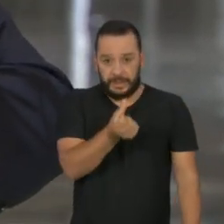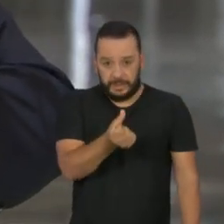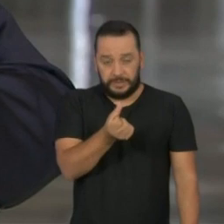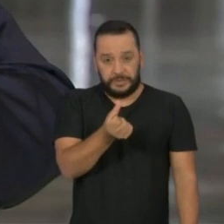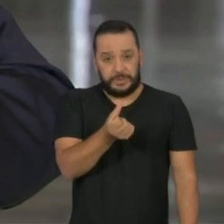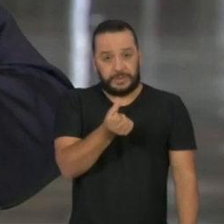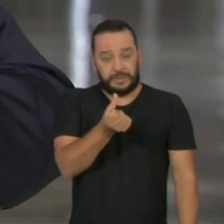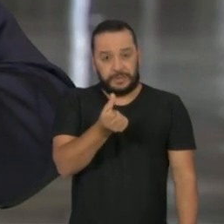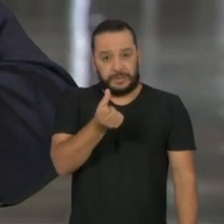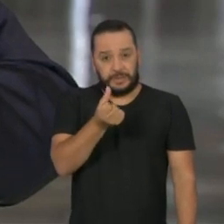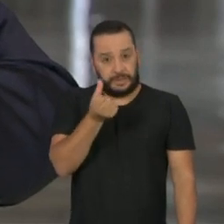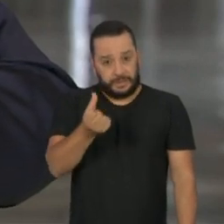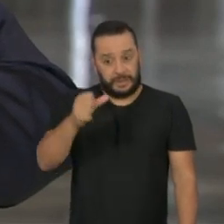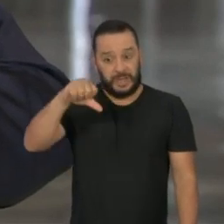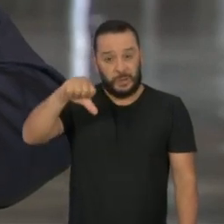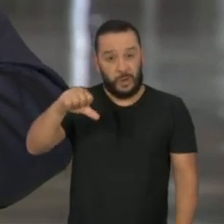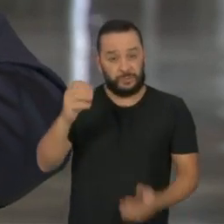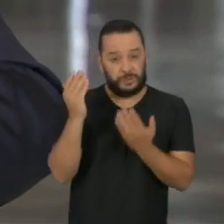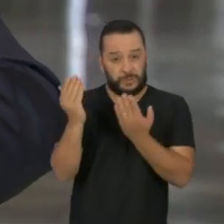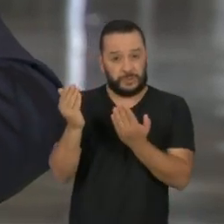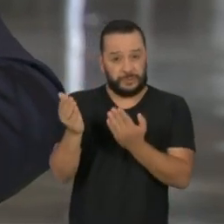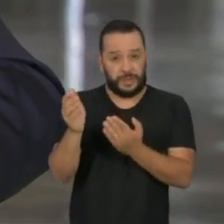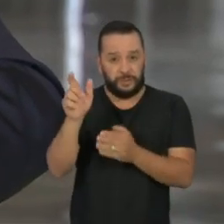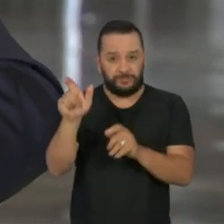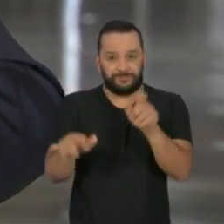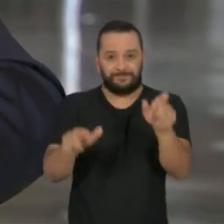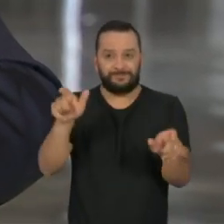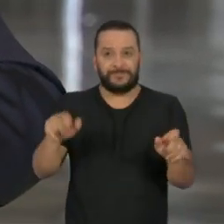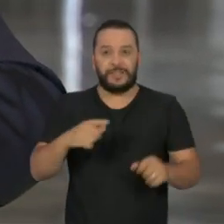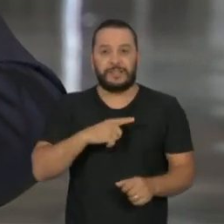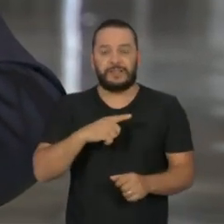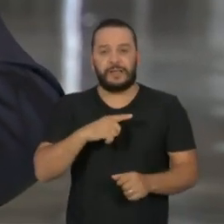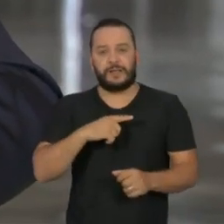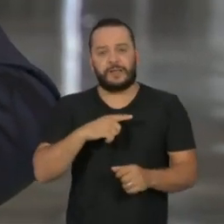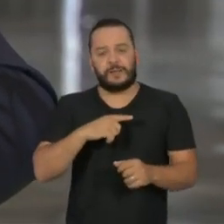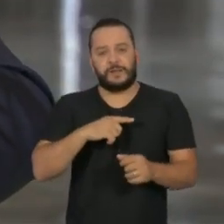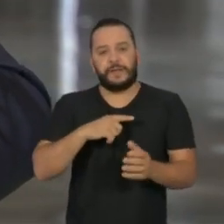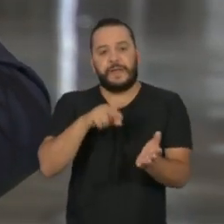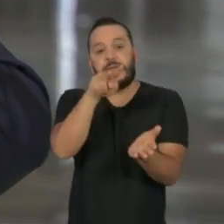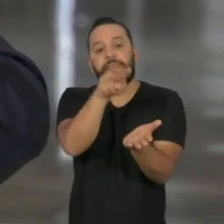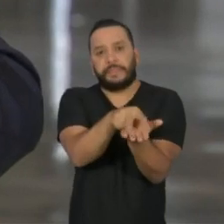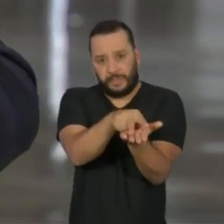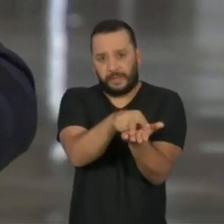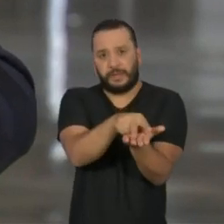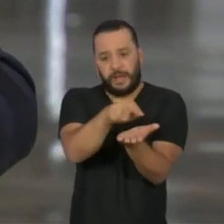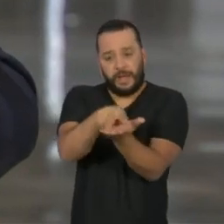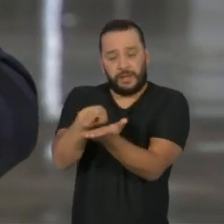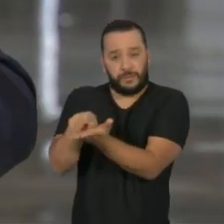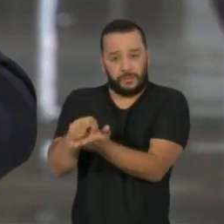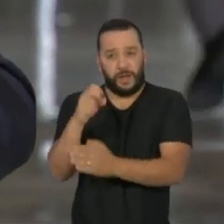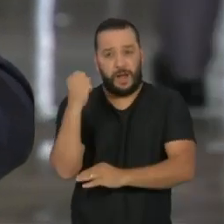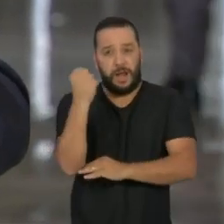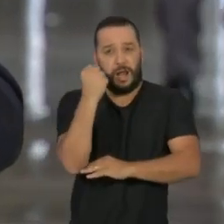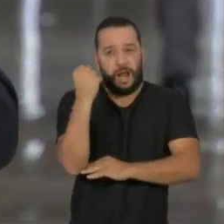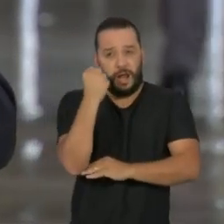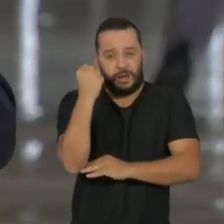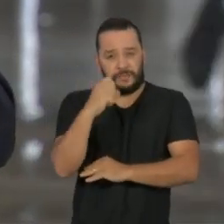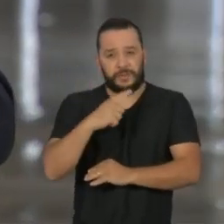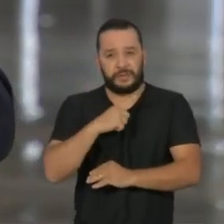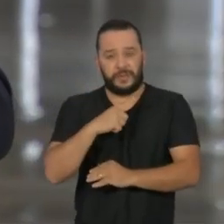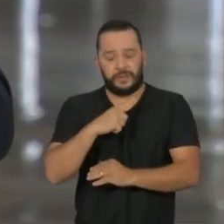7.669 suspeitos. Dos casos internados em terapia intensiva, casos graves,